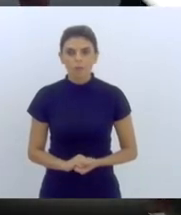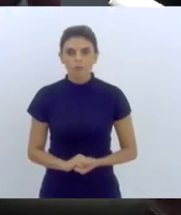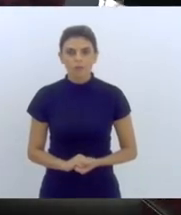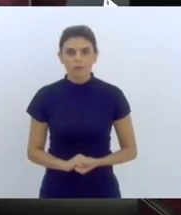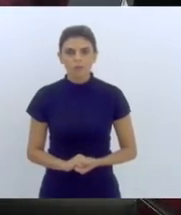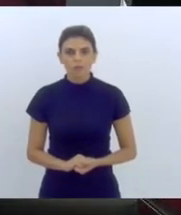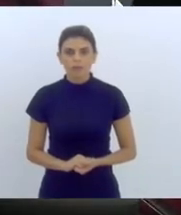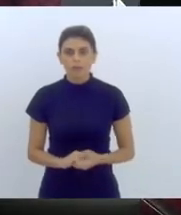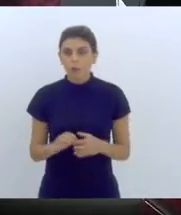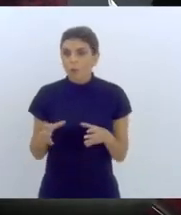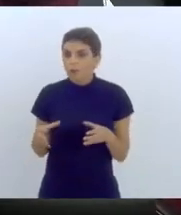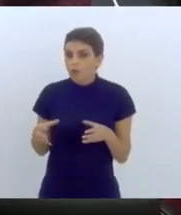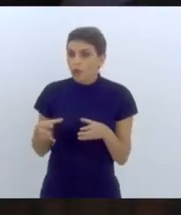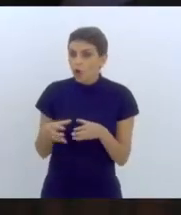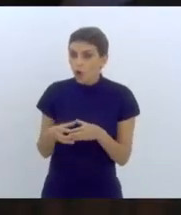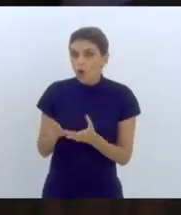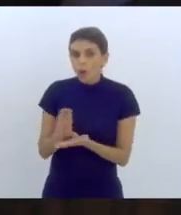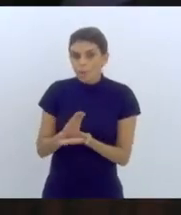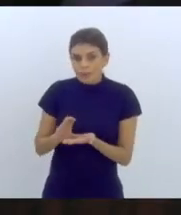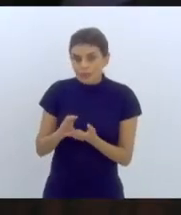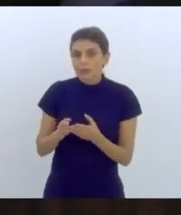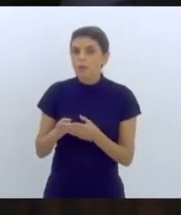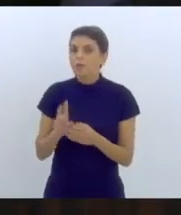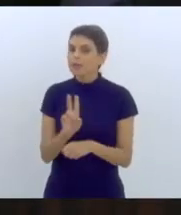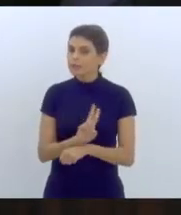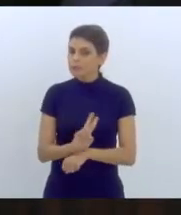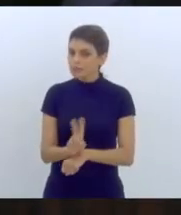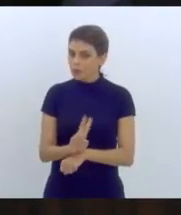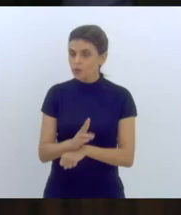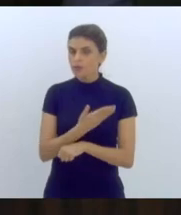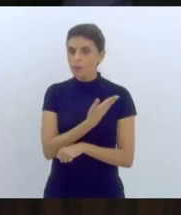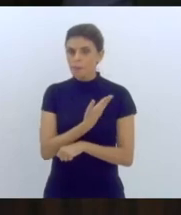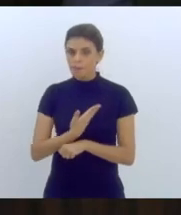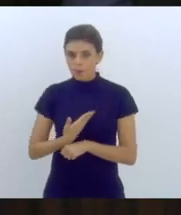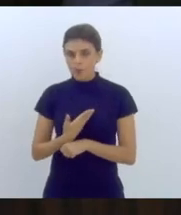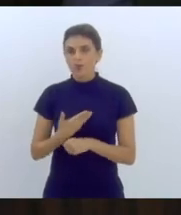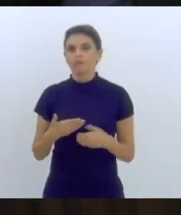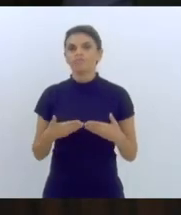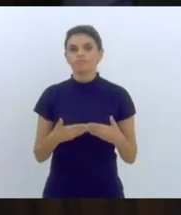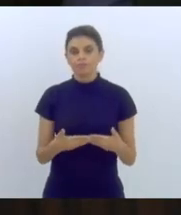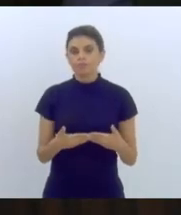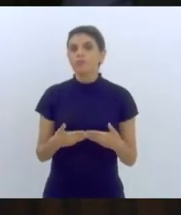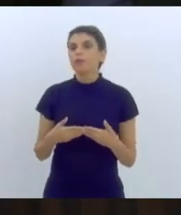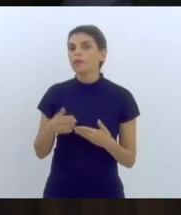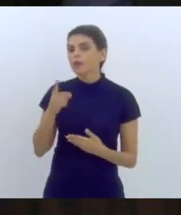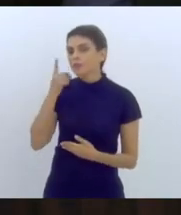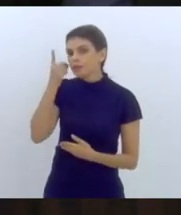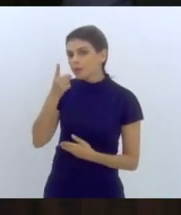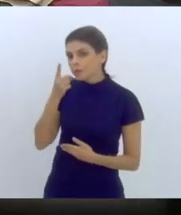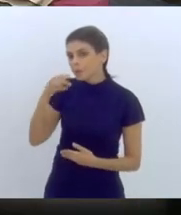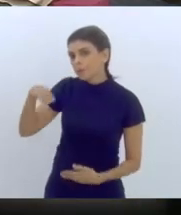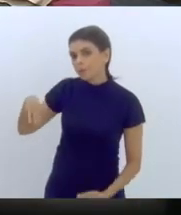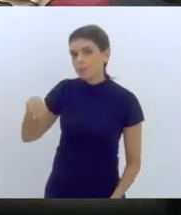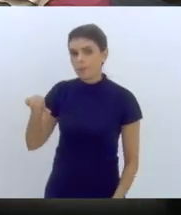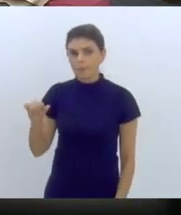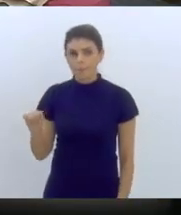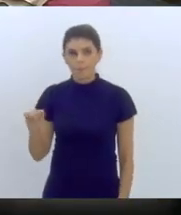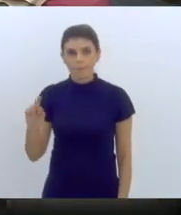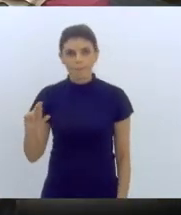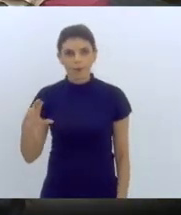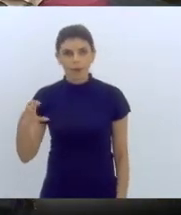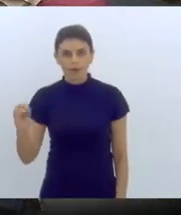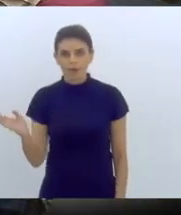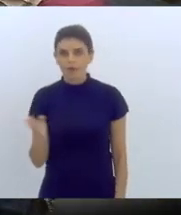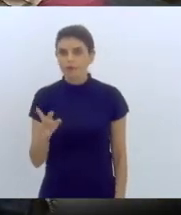Para a comissão pela Comissão de Segurança Pública e Assuntos de Polícia, deputado Márcio Gualberto. Não